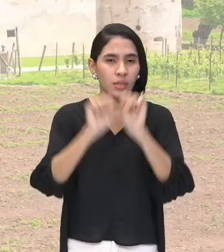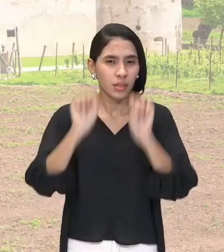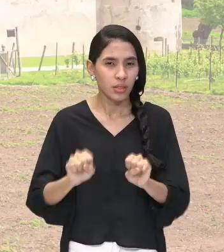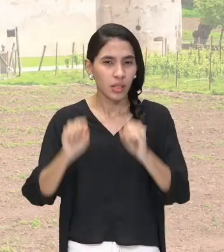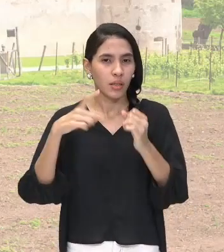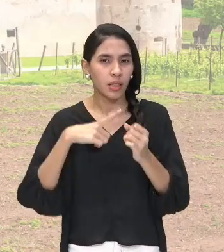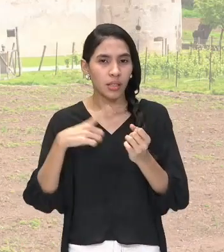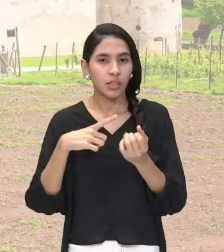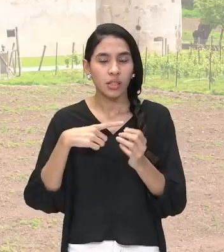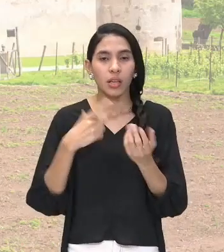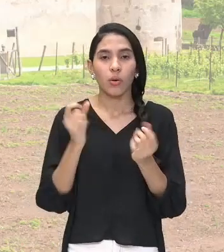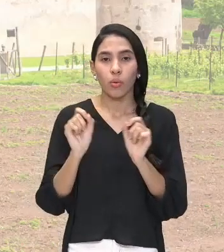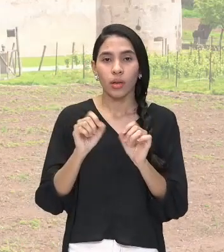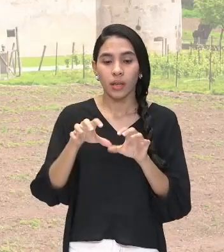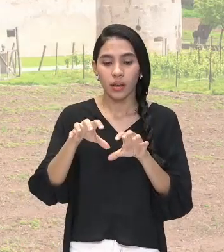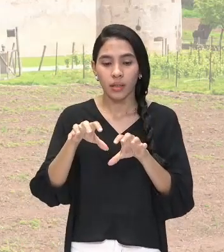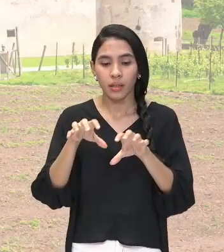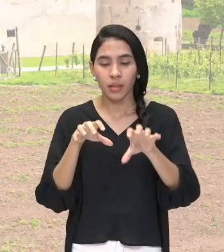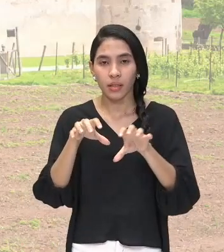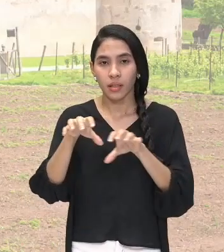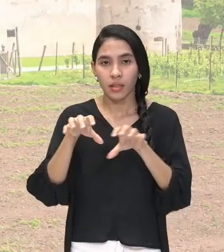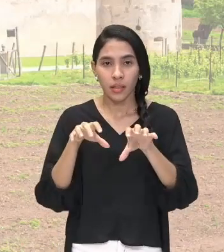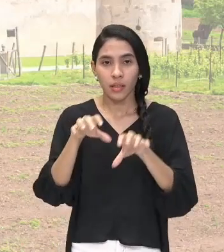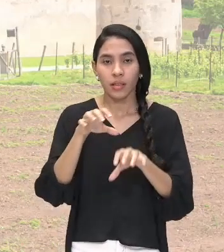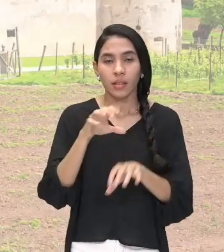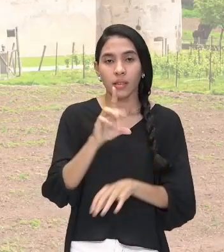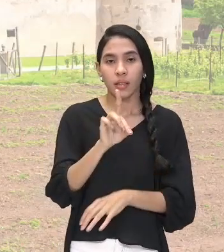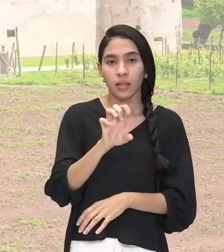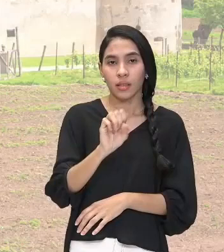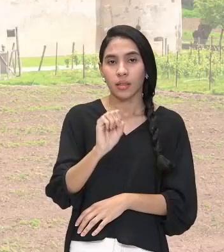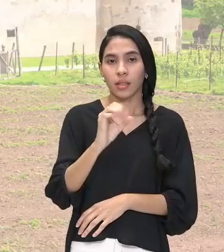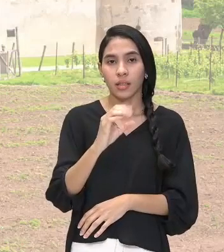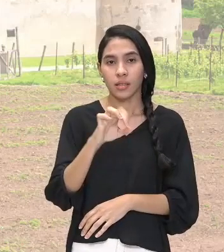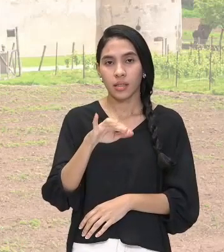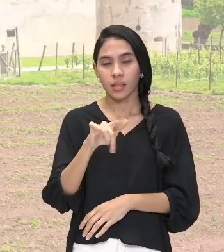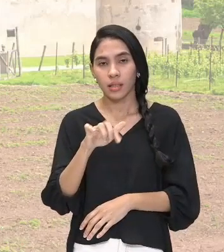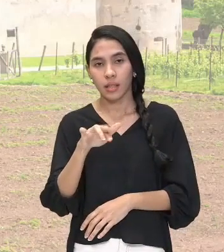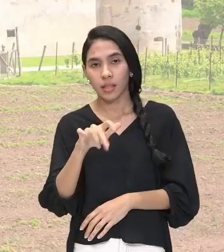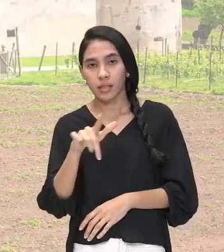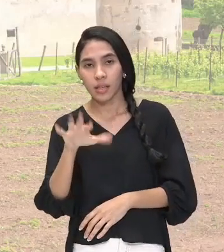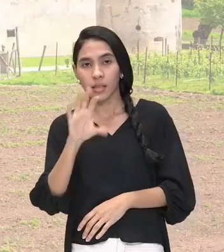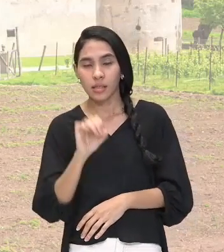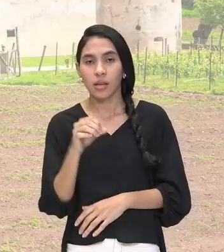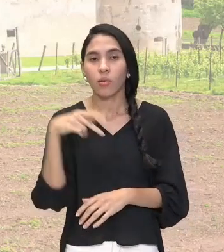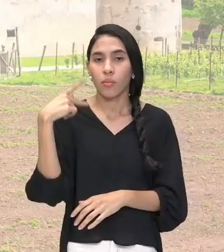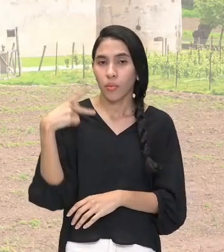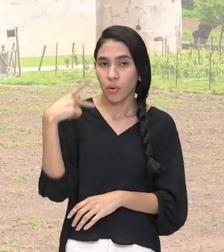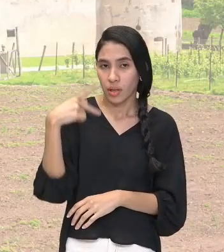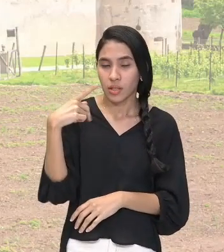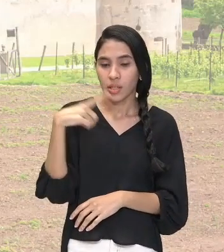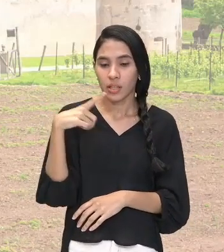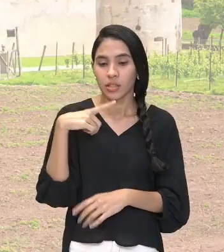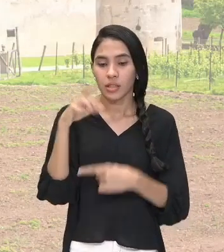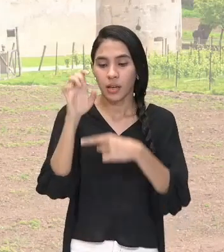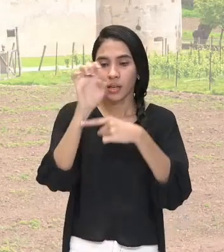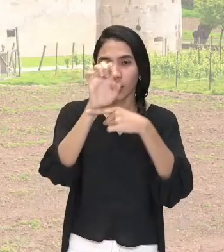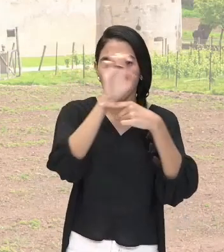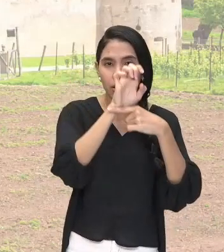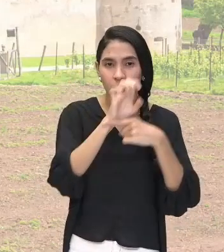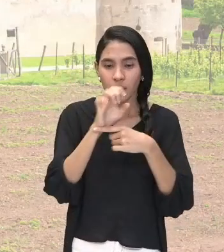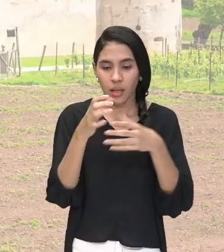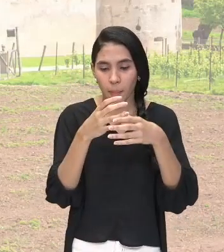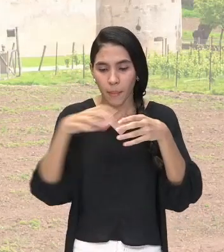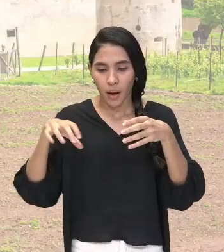a descentralização política, em que havia aqueles territórios fragmentados, onde cada